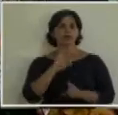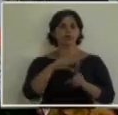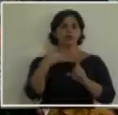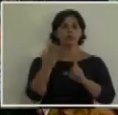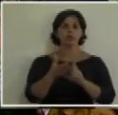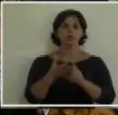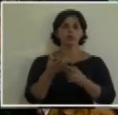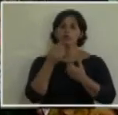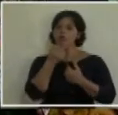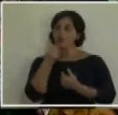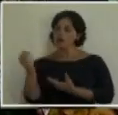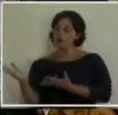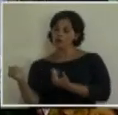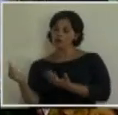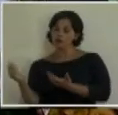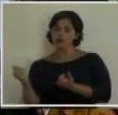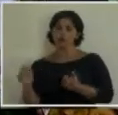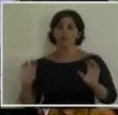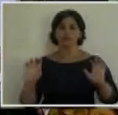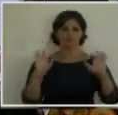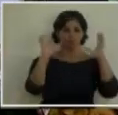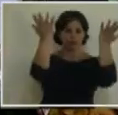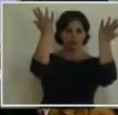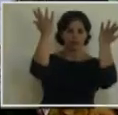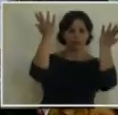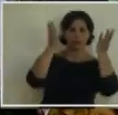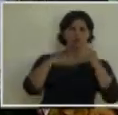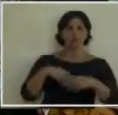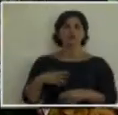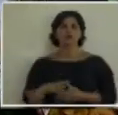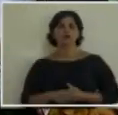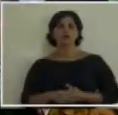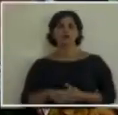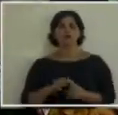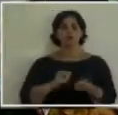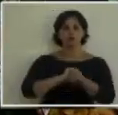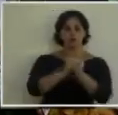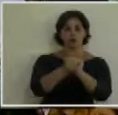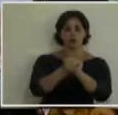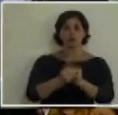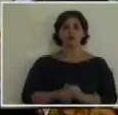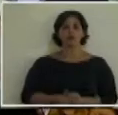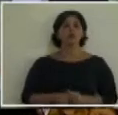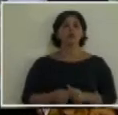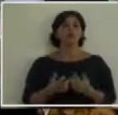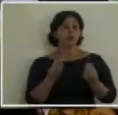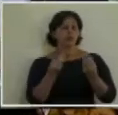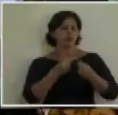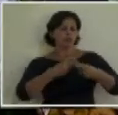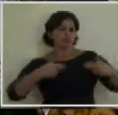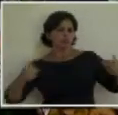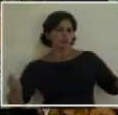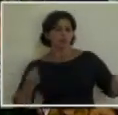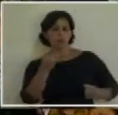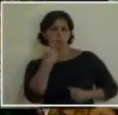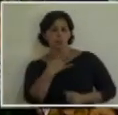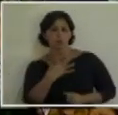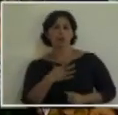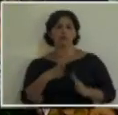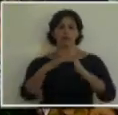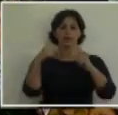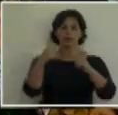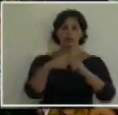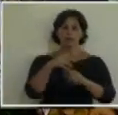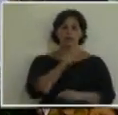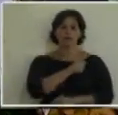que nós estamos chamando de Festa das Torcidas. Então, olha, muitas atividades acontecendo no Ministério